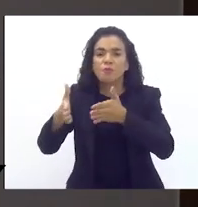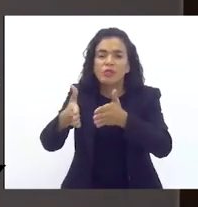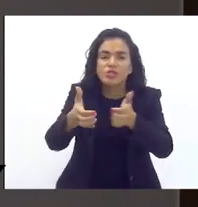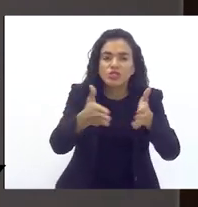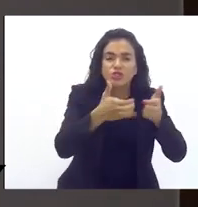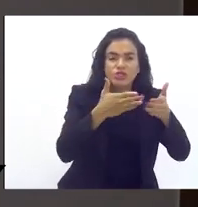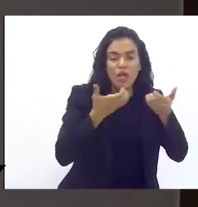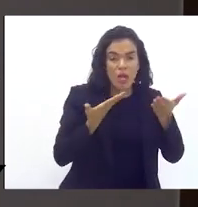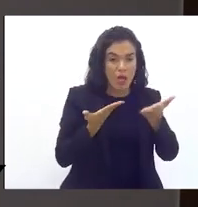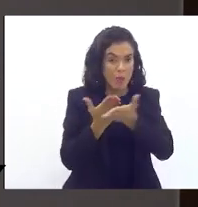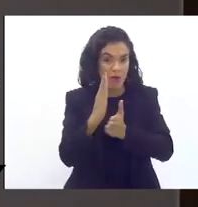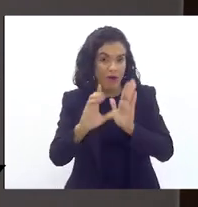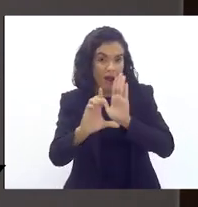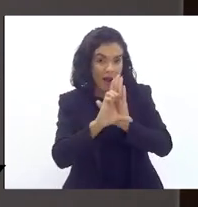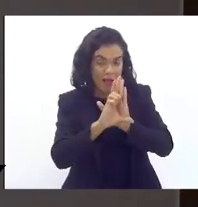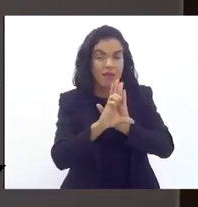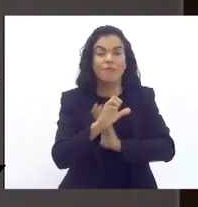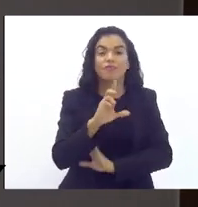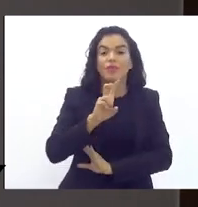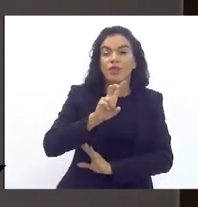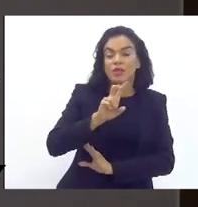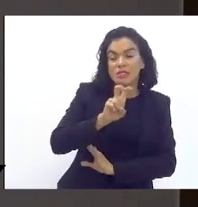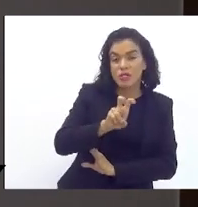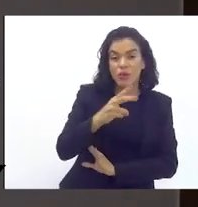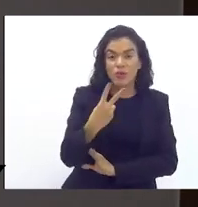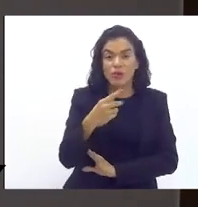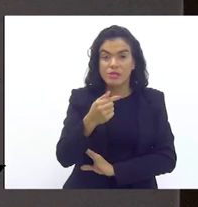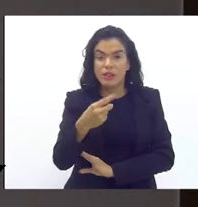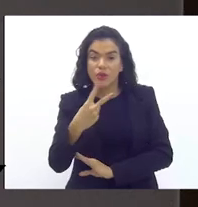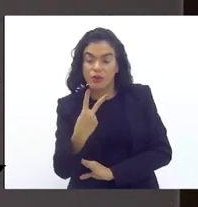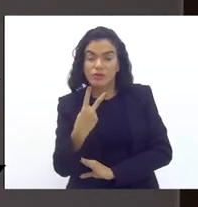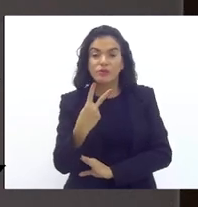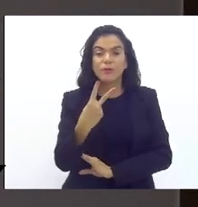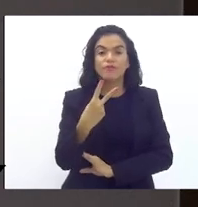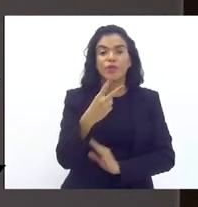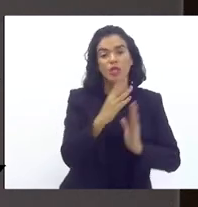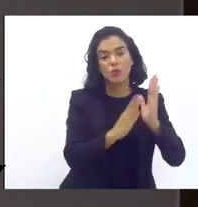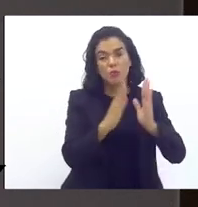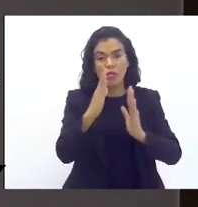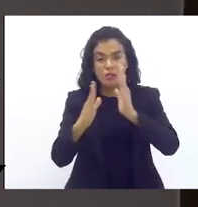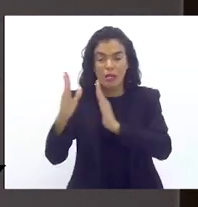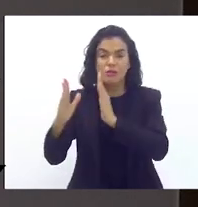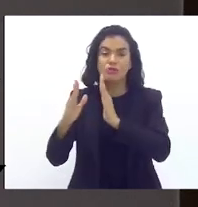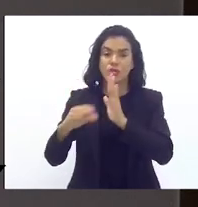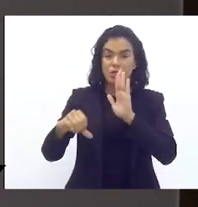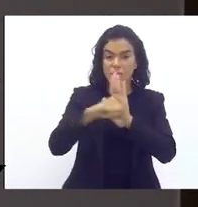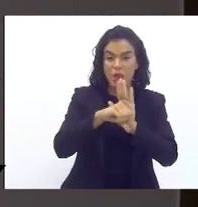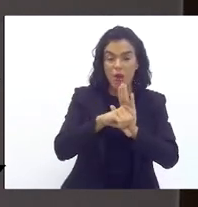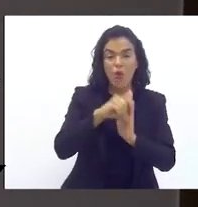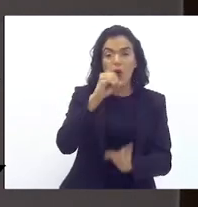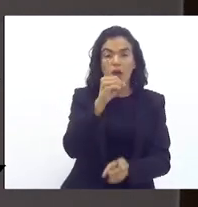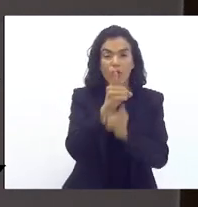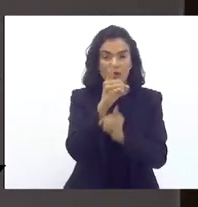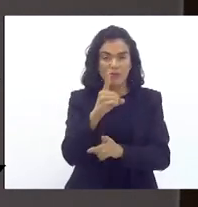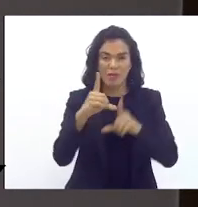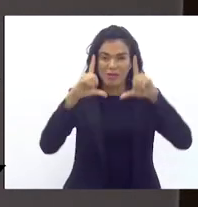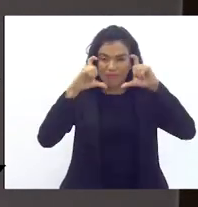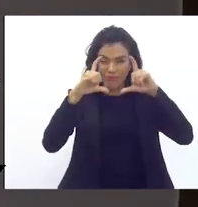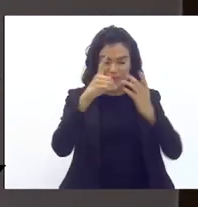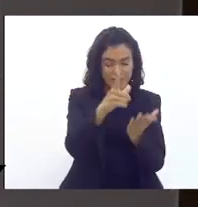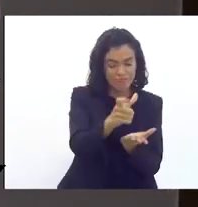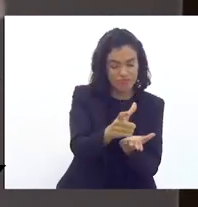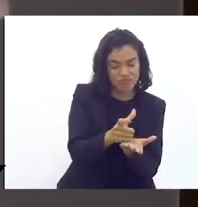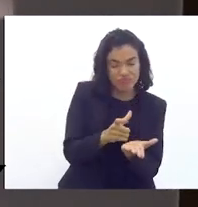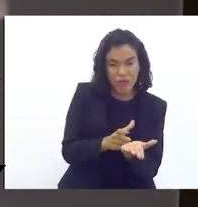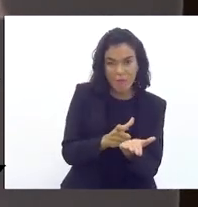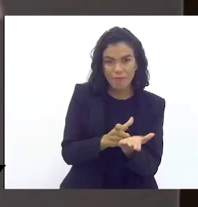aprovarem ali 5272 uma lei que exige que no processo criminal o reconhecimento fotográfico não seja a única prova